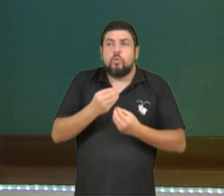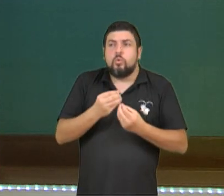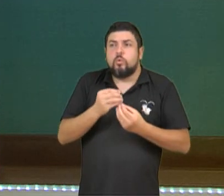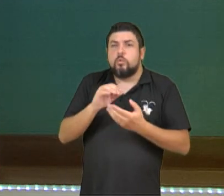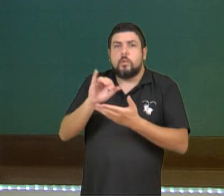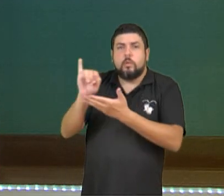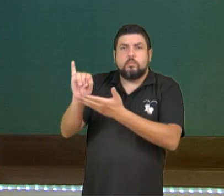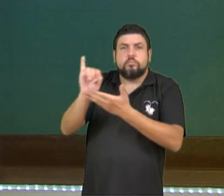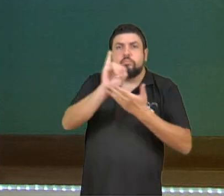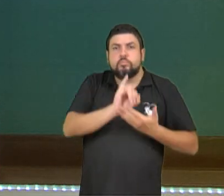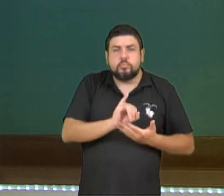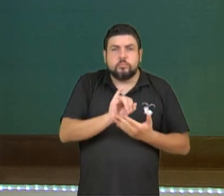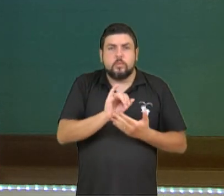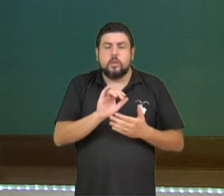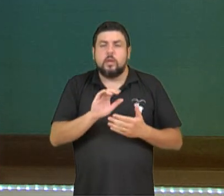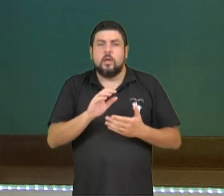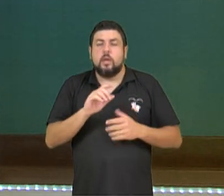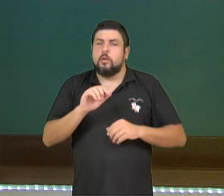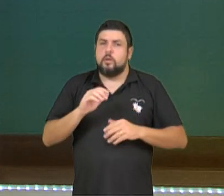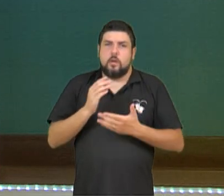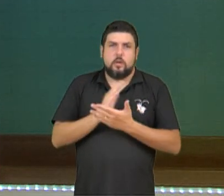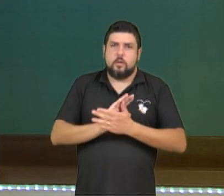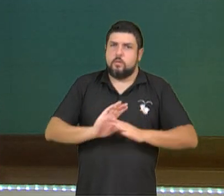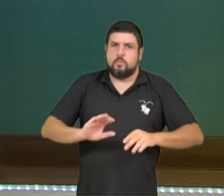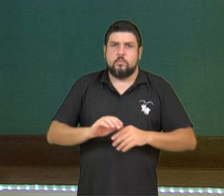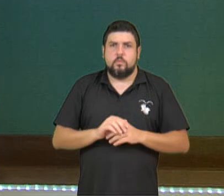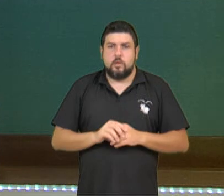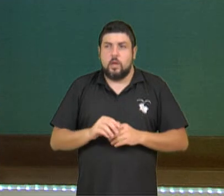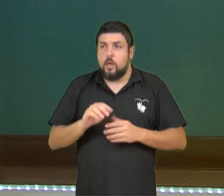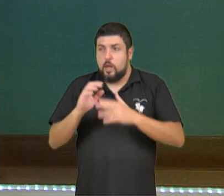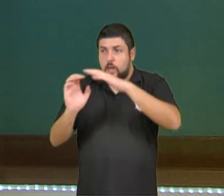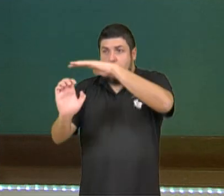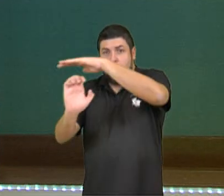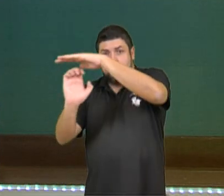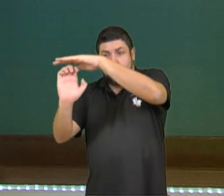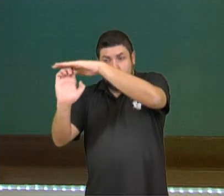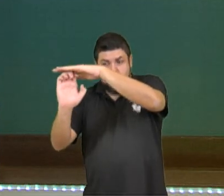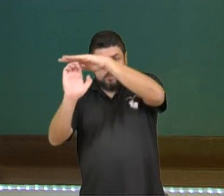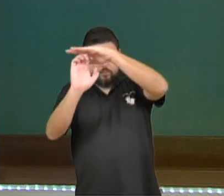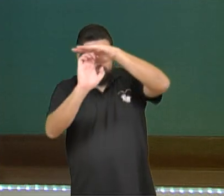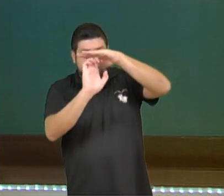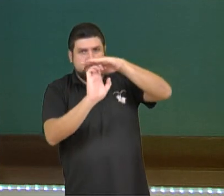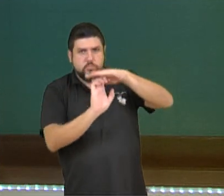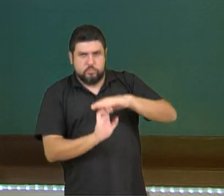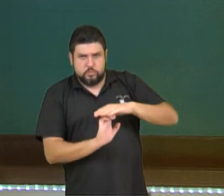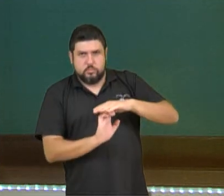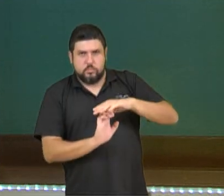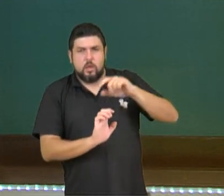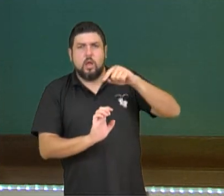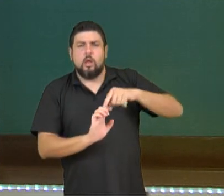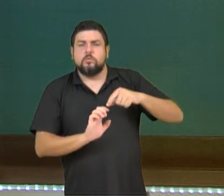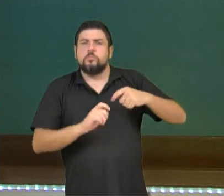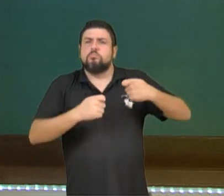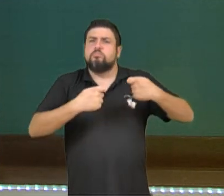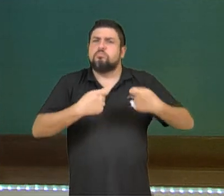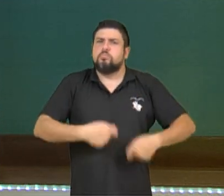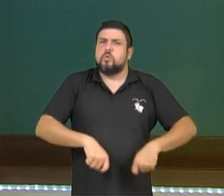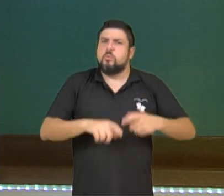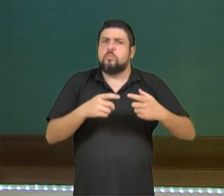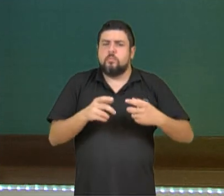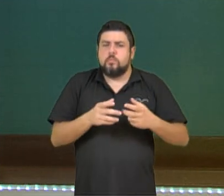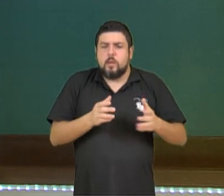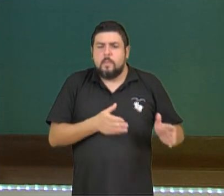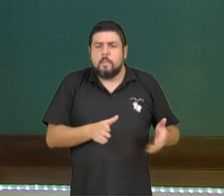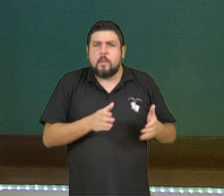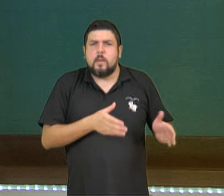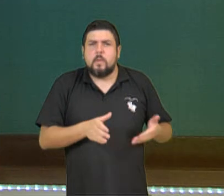invés de comprar o produto pronto, trouxemos para cá a empresa, produzimos aqui, sem deixar de perder a identidade,